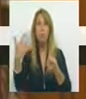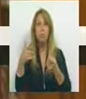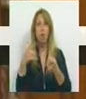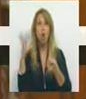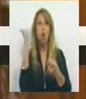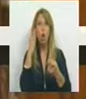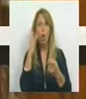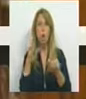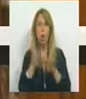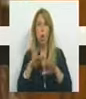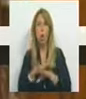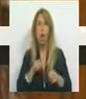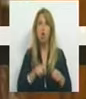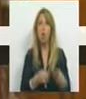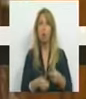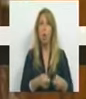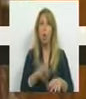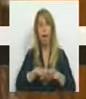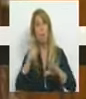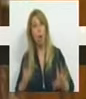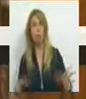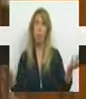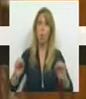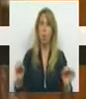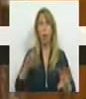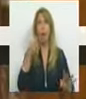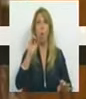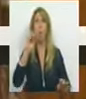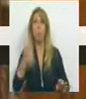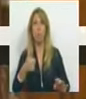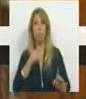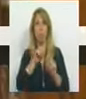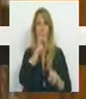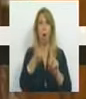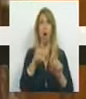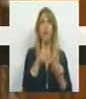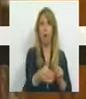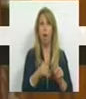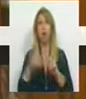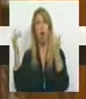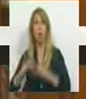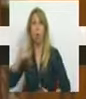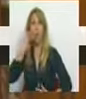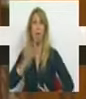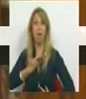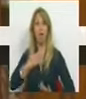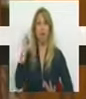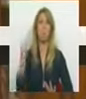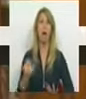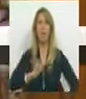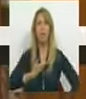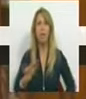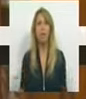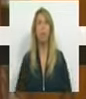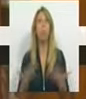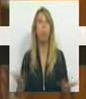ano? É por isso que mantém o déficit e reduz a dívida? Qual é? Não respondeu. O Sr. Deputado